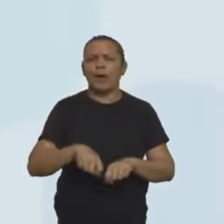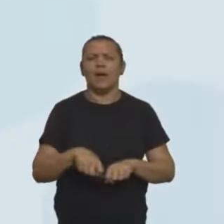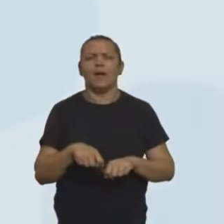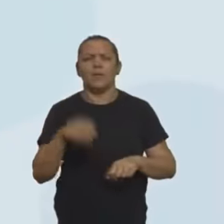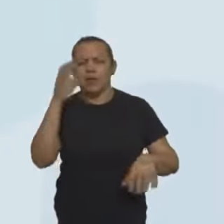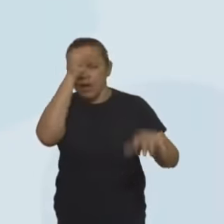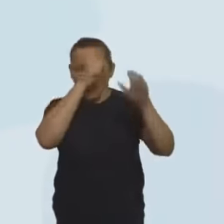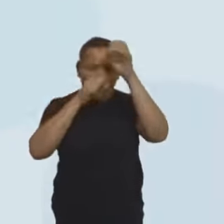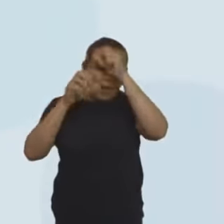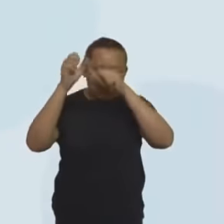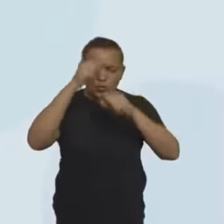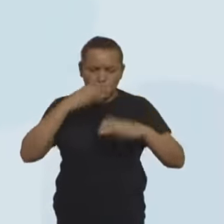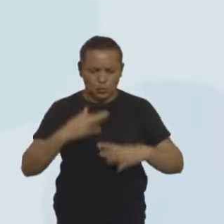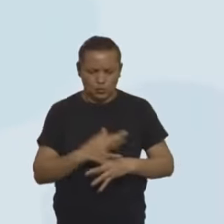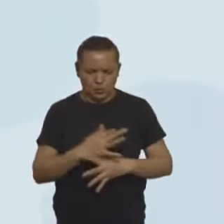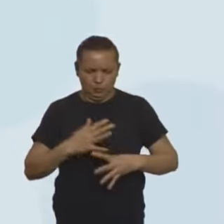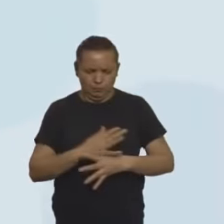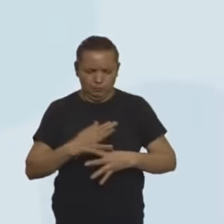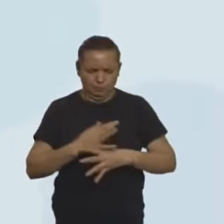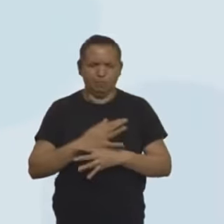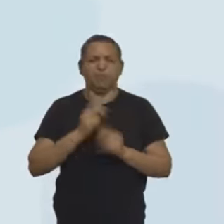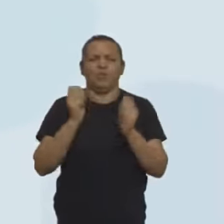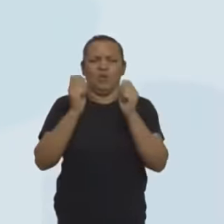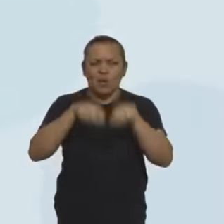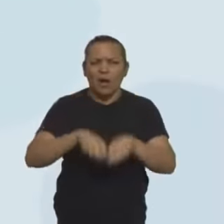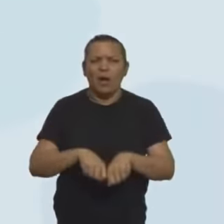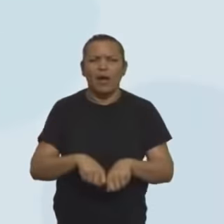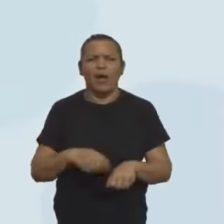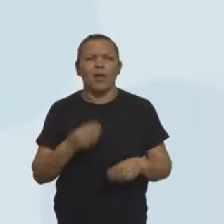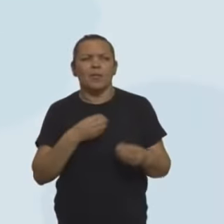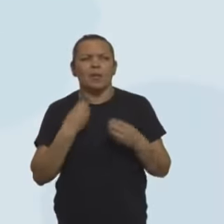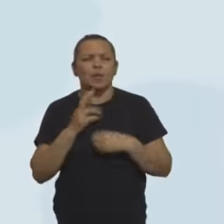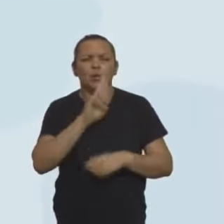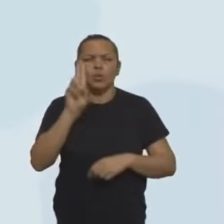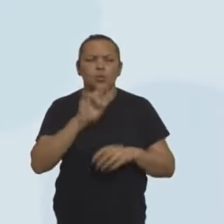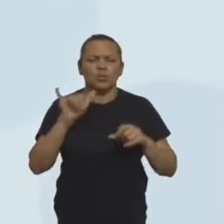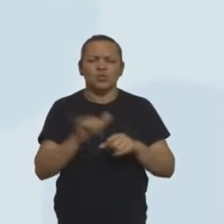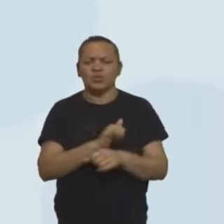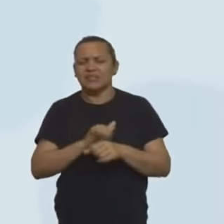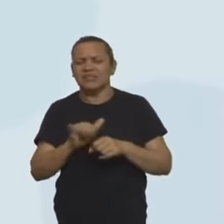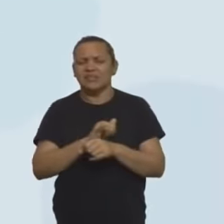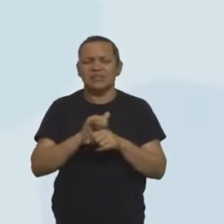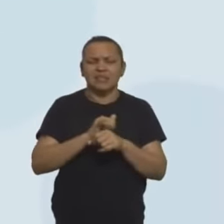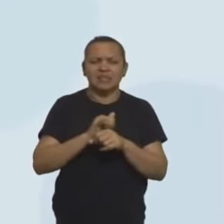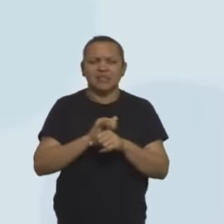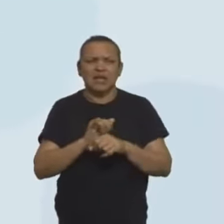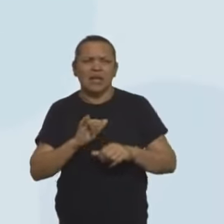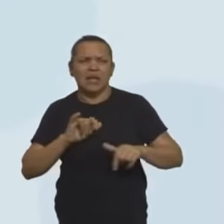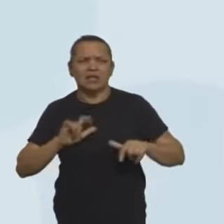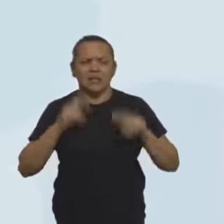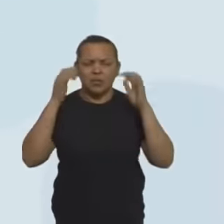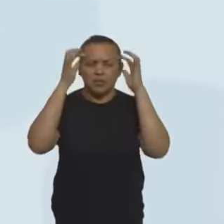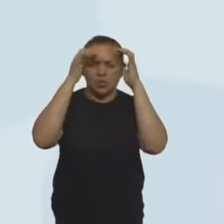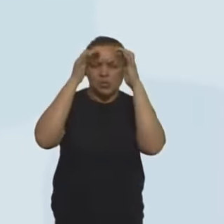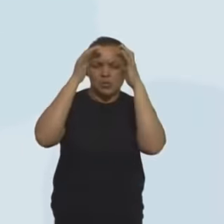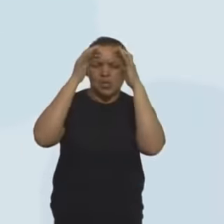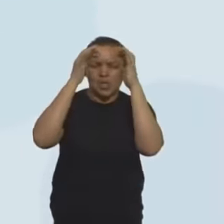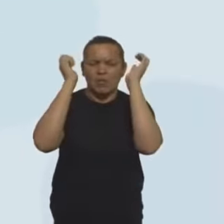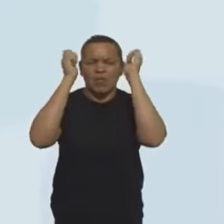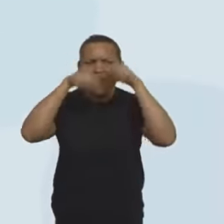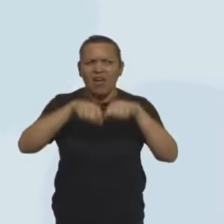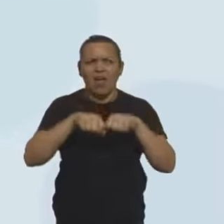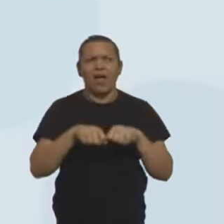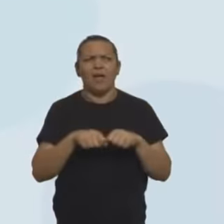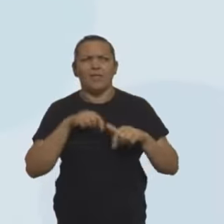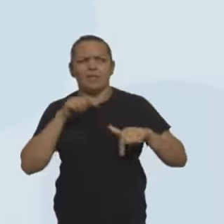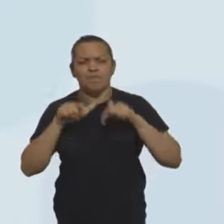aprender a controlar os meus impulsos, né? Como é que eu uso estratégias para garantir que o meu cérebro possa